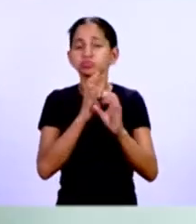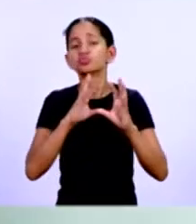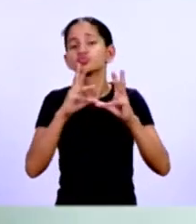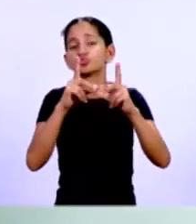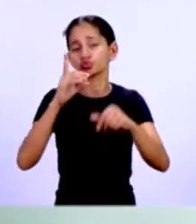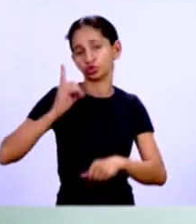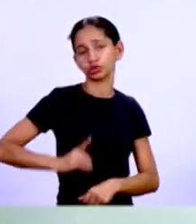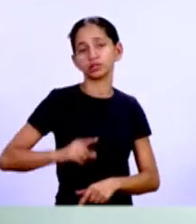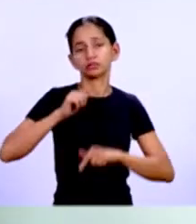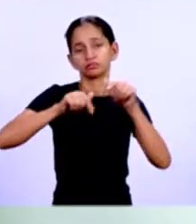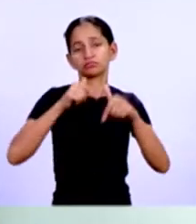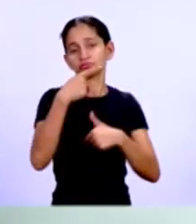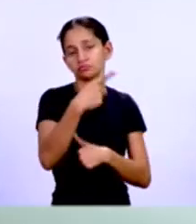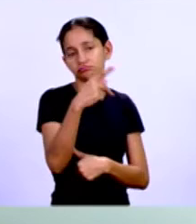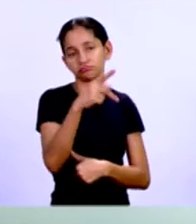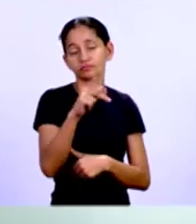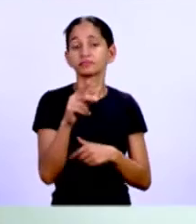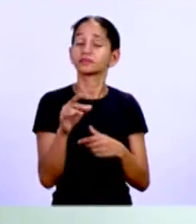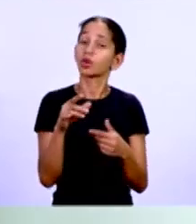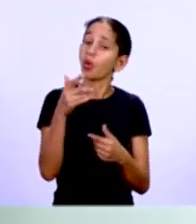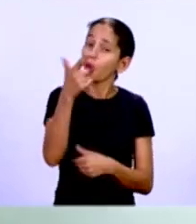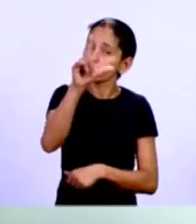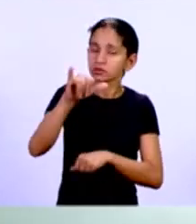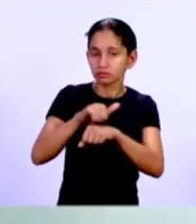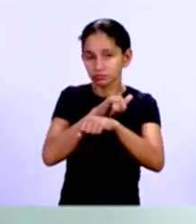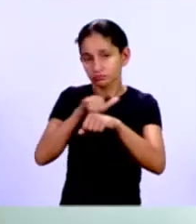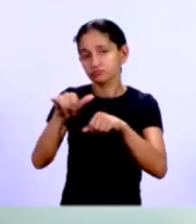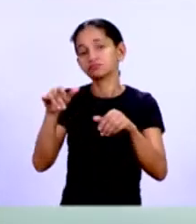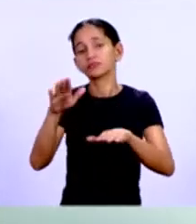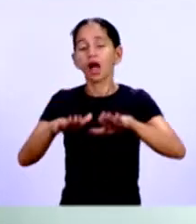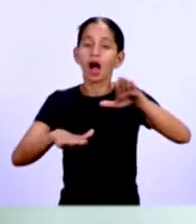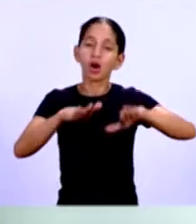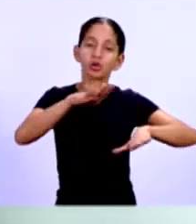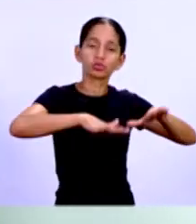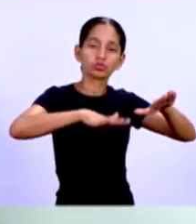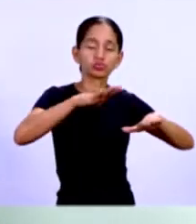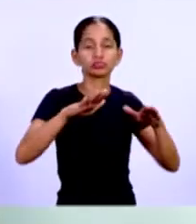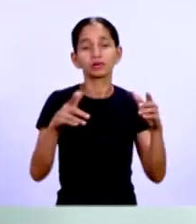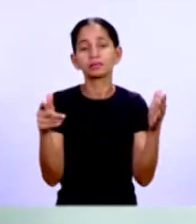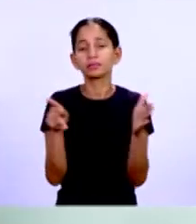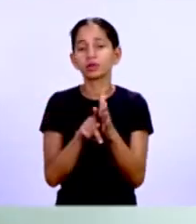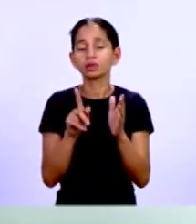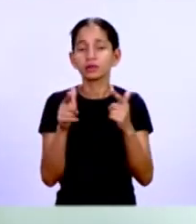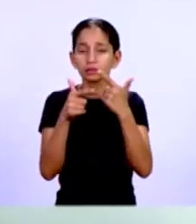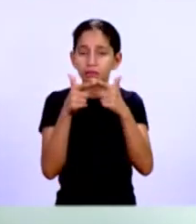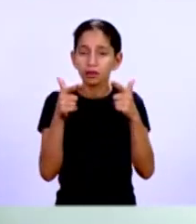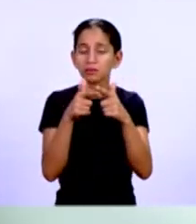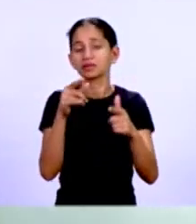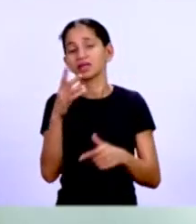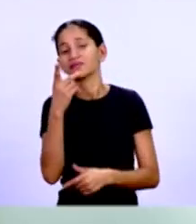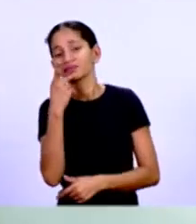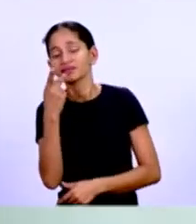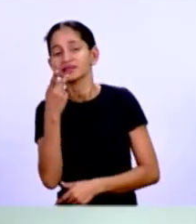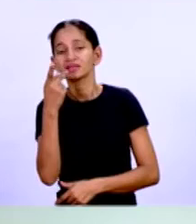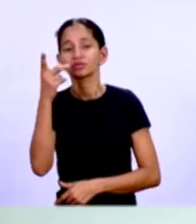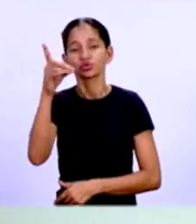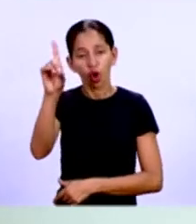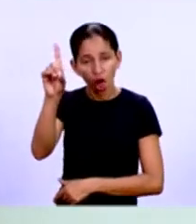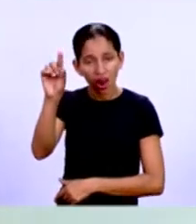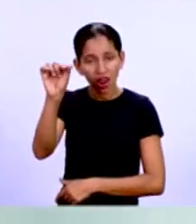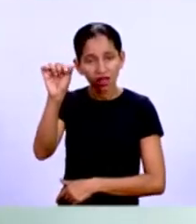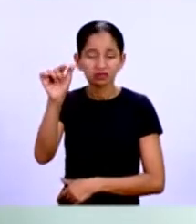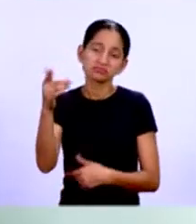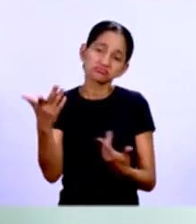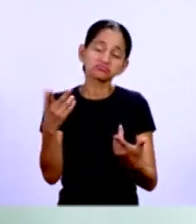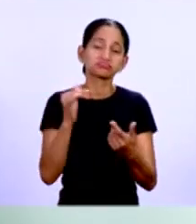risco acontecer. Outras estratégias podem acontecer para cada um dos riscos específicos. Se a gente está falando de dólar, você pode controlar